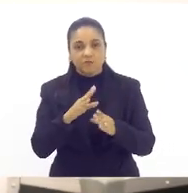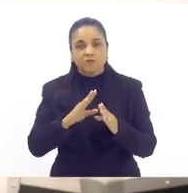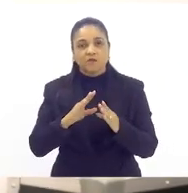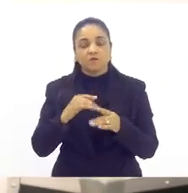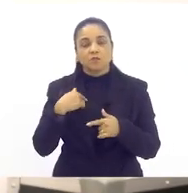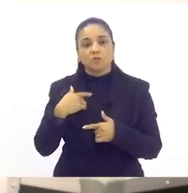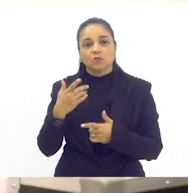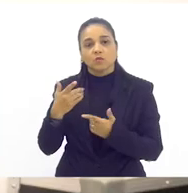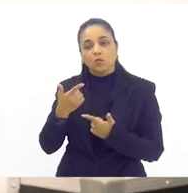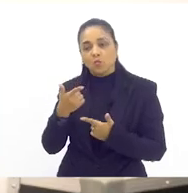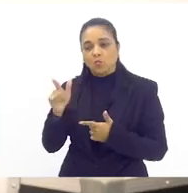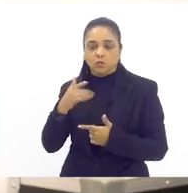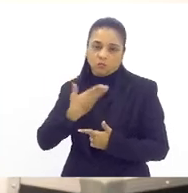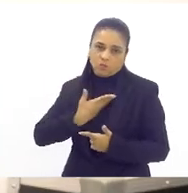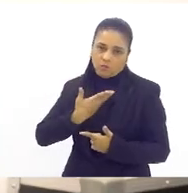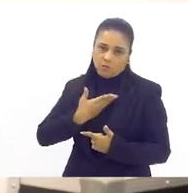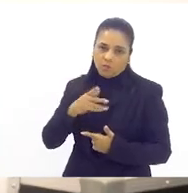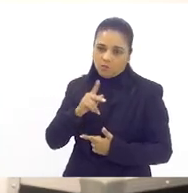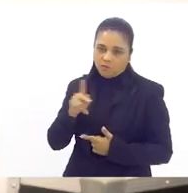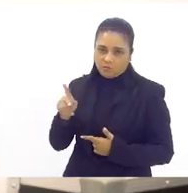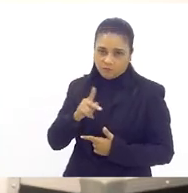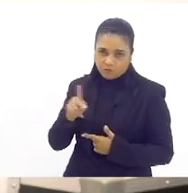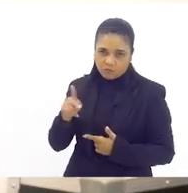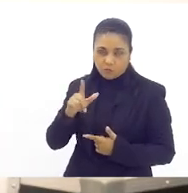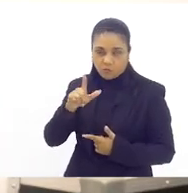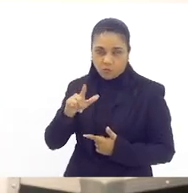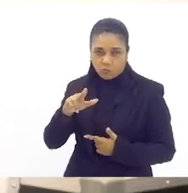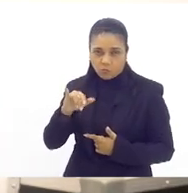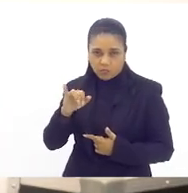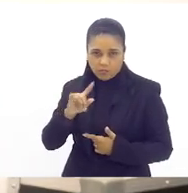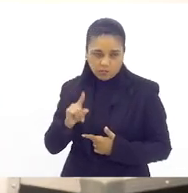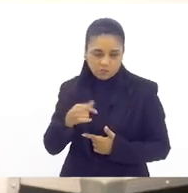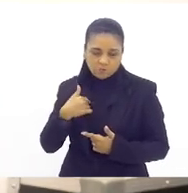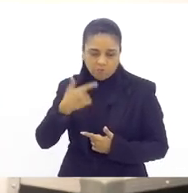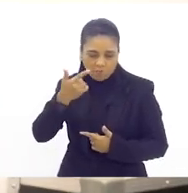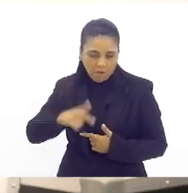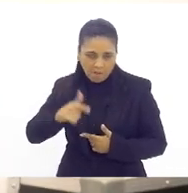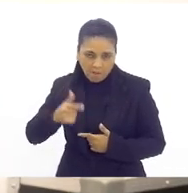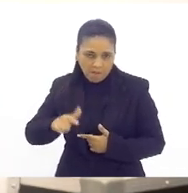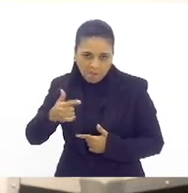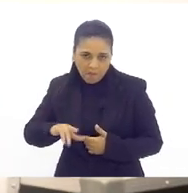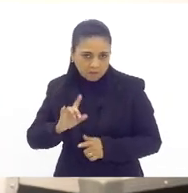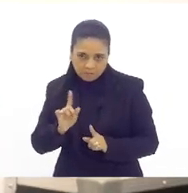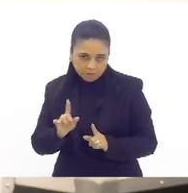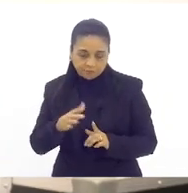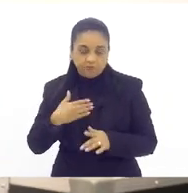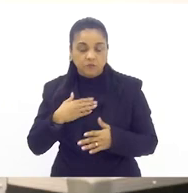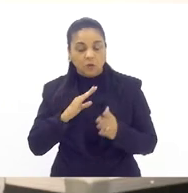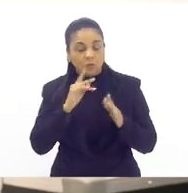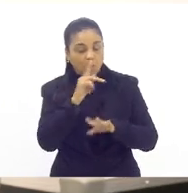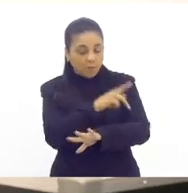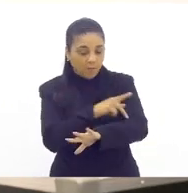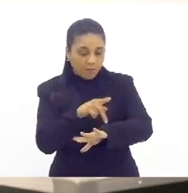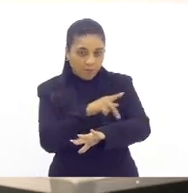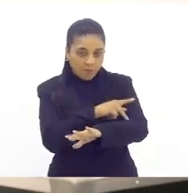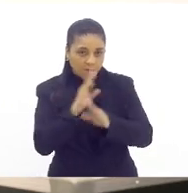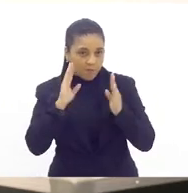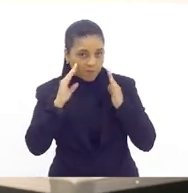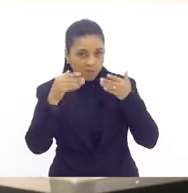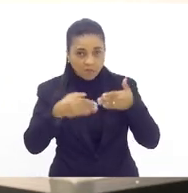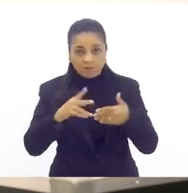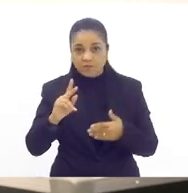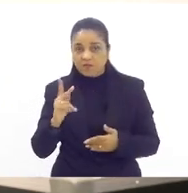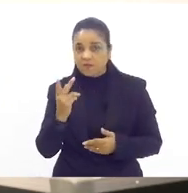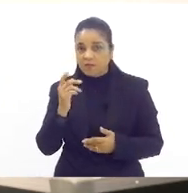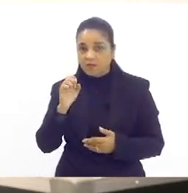Luiz e o outro do Professor Maurício vai colocar seria repetitivo né então assim realmente é o Rick Lage né É